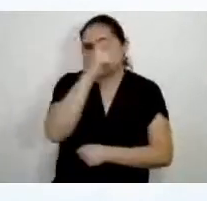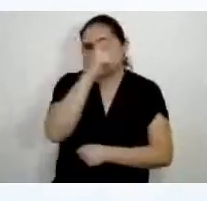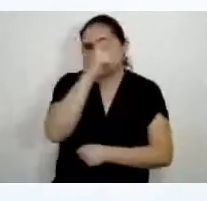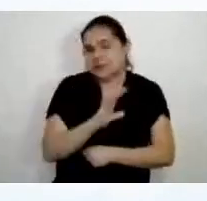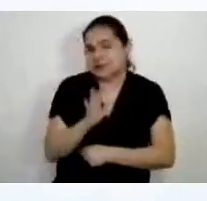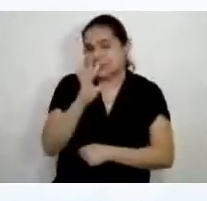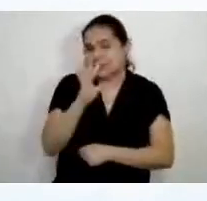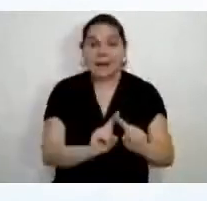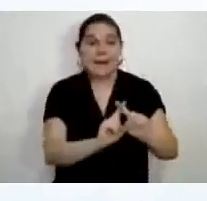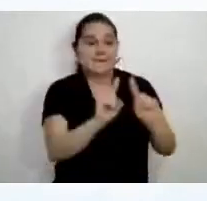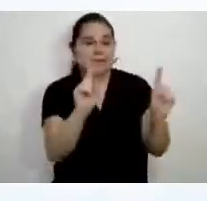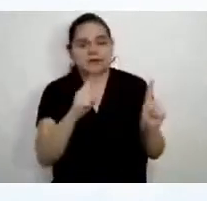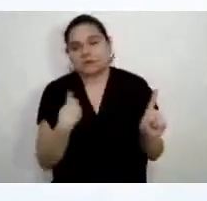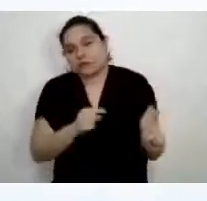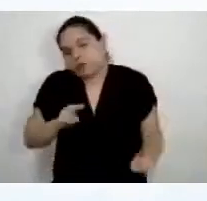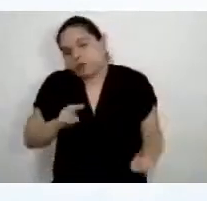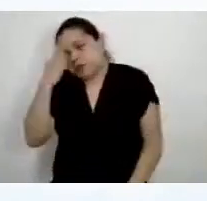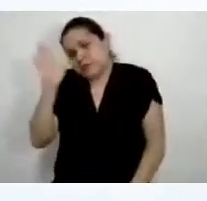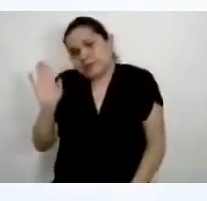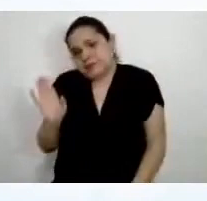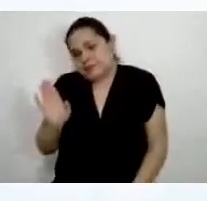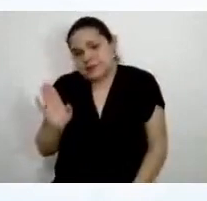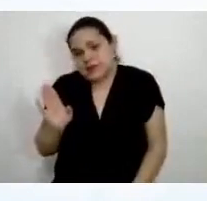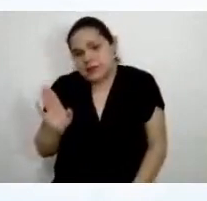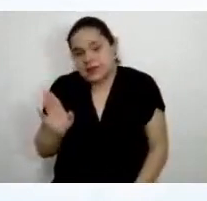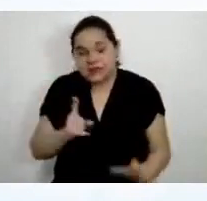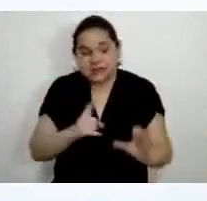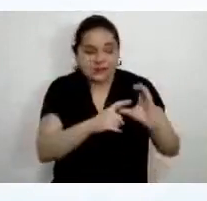Na ciência, nada é